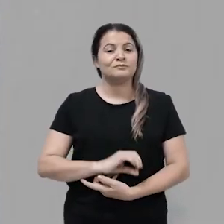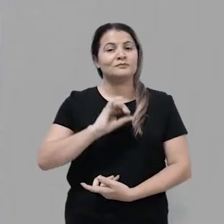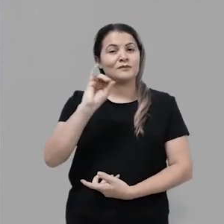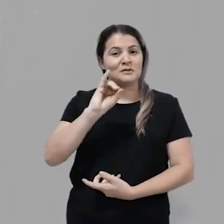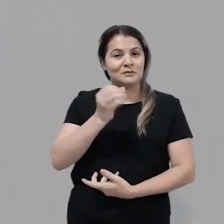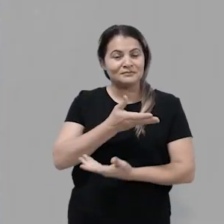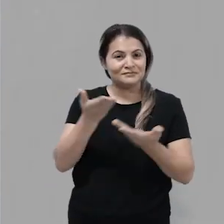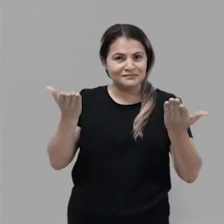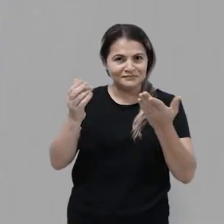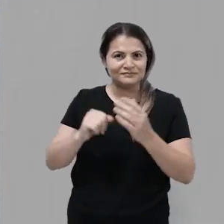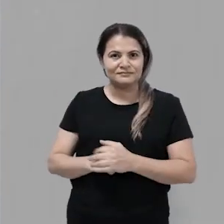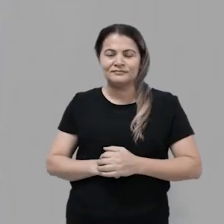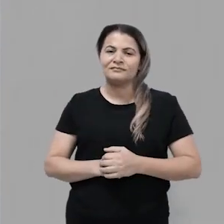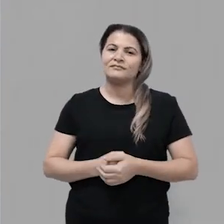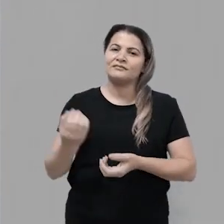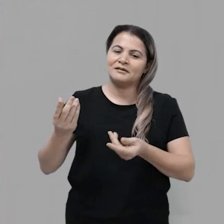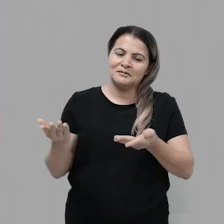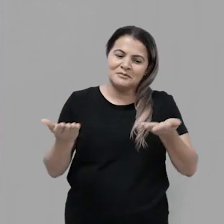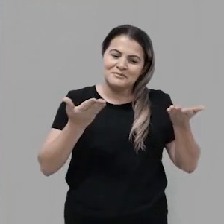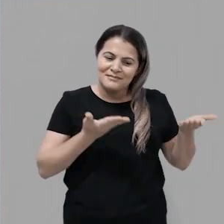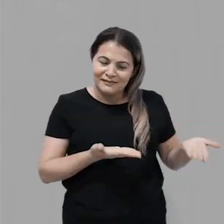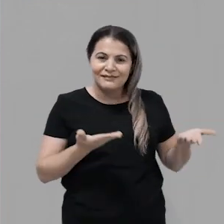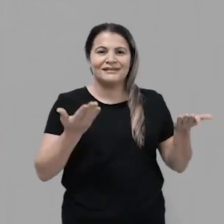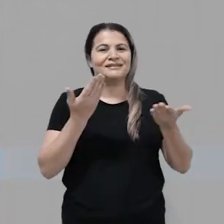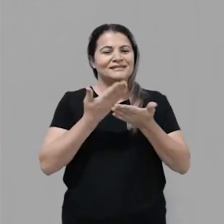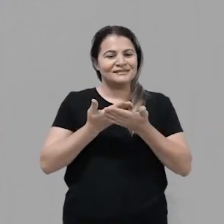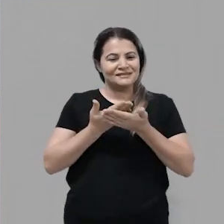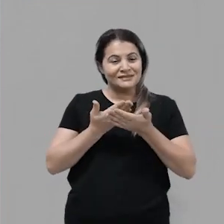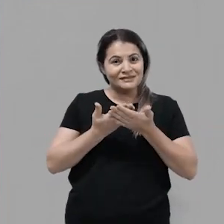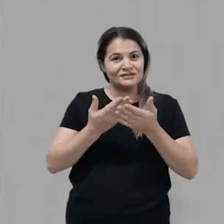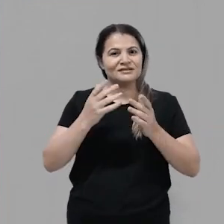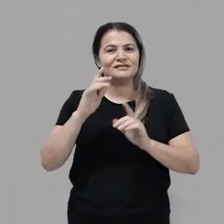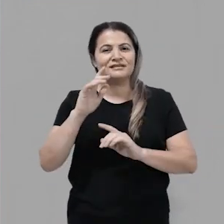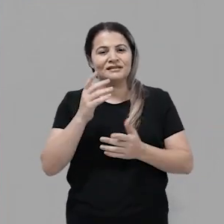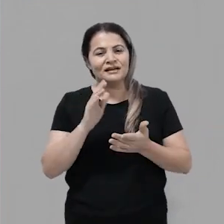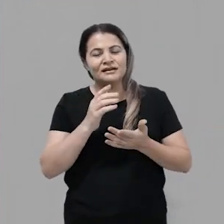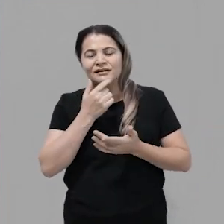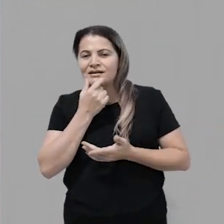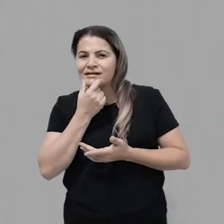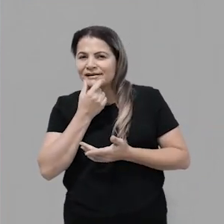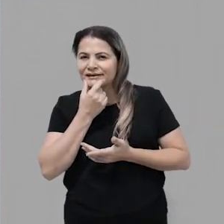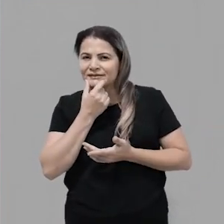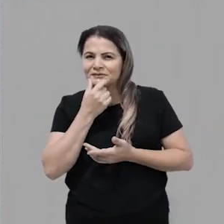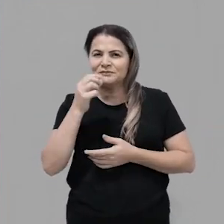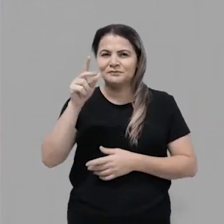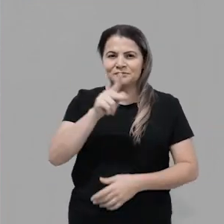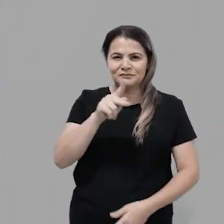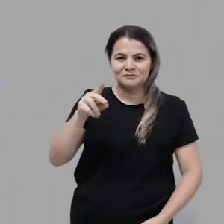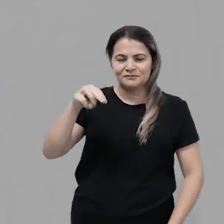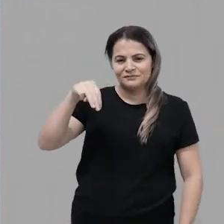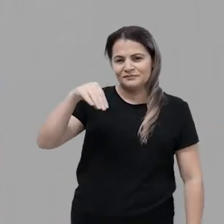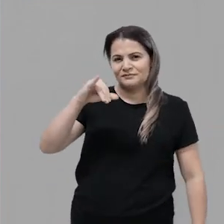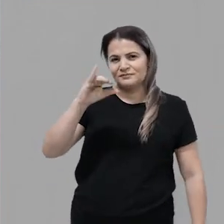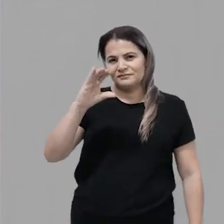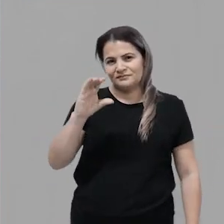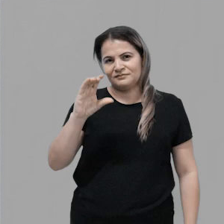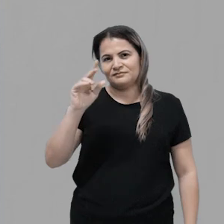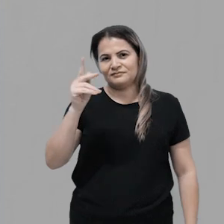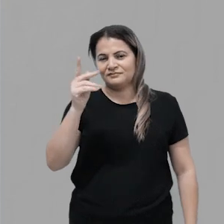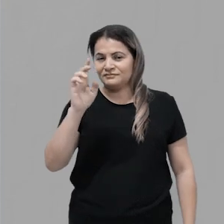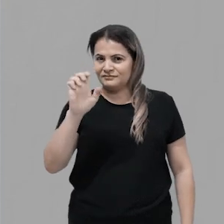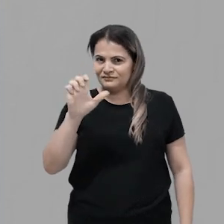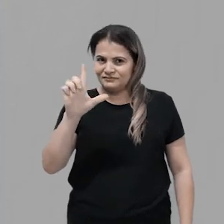Hello everybody, welcome to our English class, Teacher Michelle here. Olá pessoal, bem-vindos a mais uma aula de inglês,